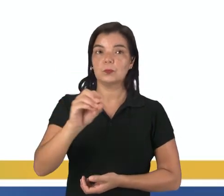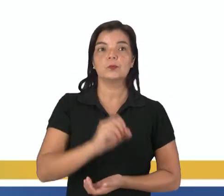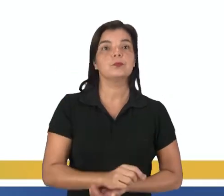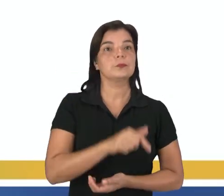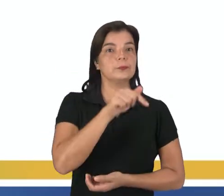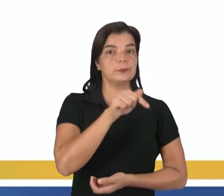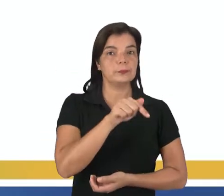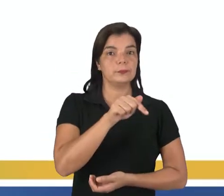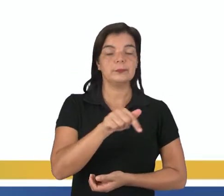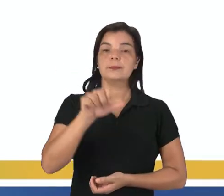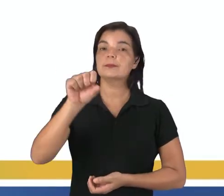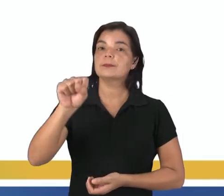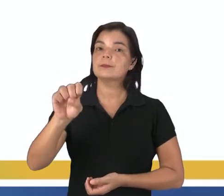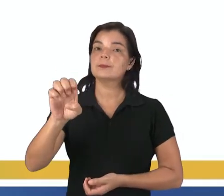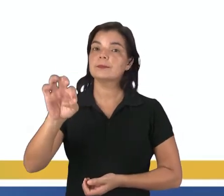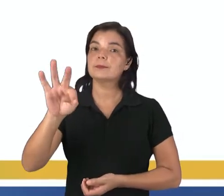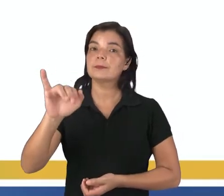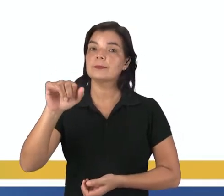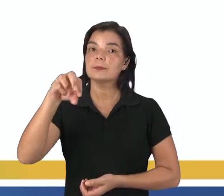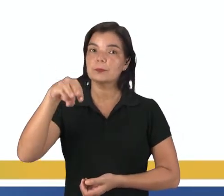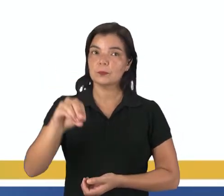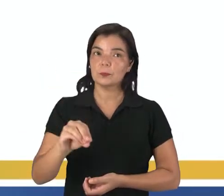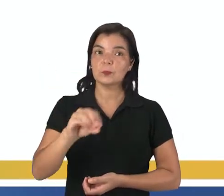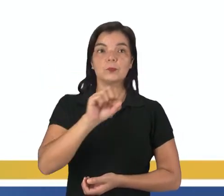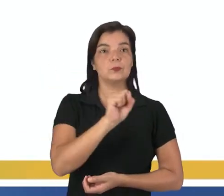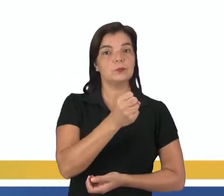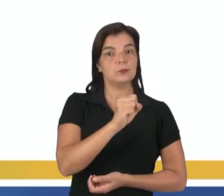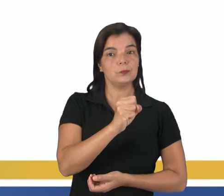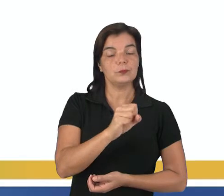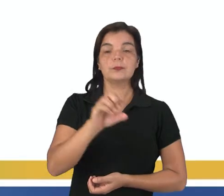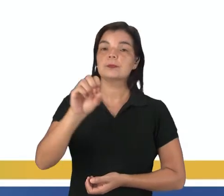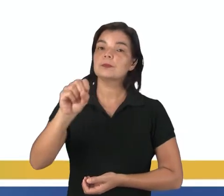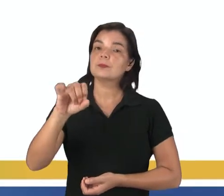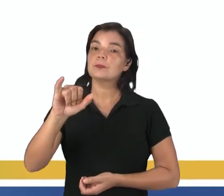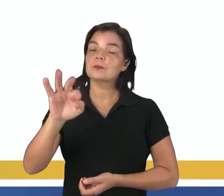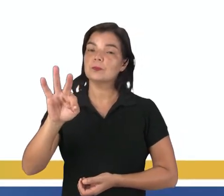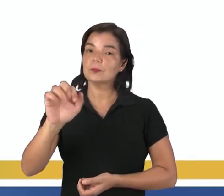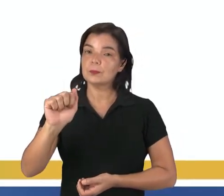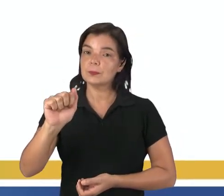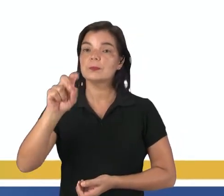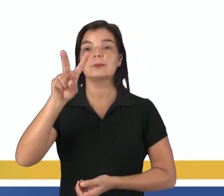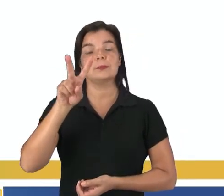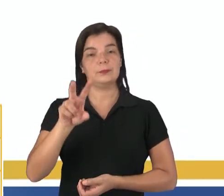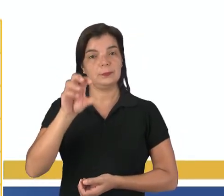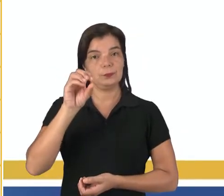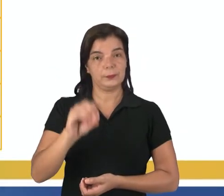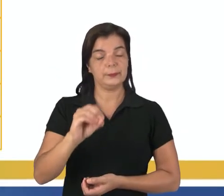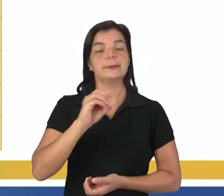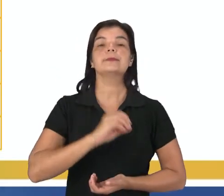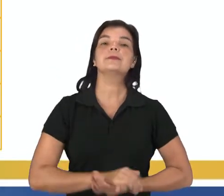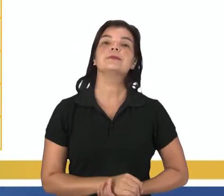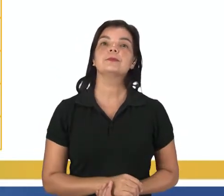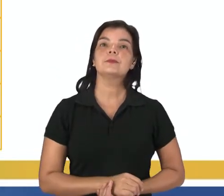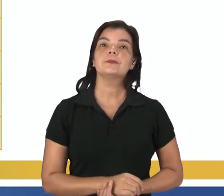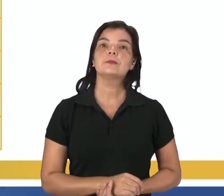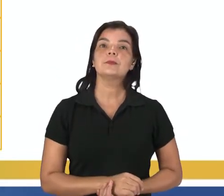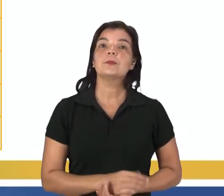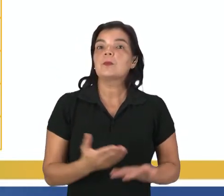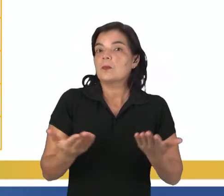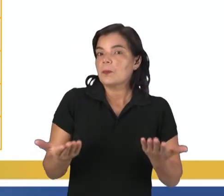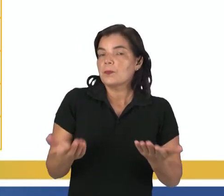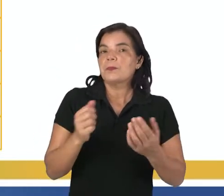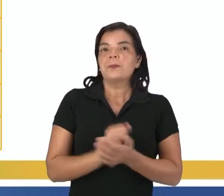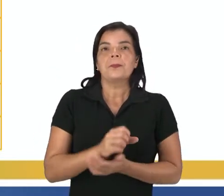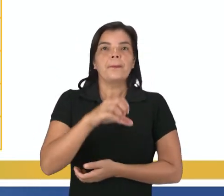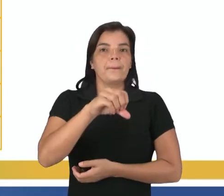sexto. Quando for 7, lemos sétimo. E quando for 8, lemos oitavo. Bom, quando